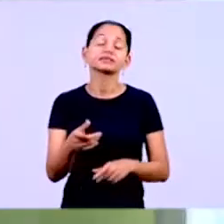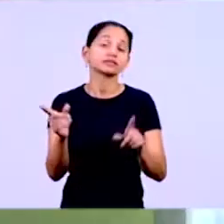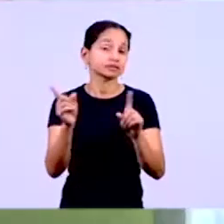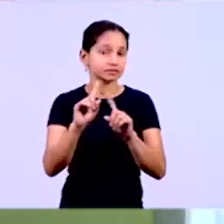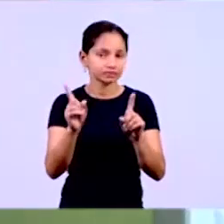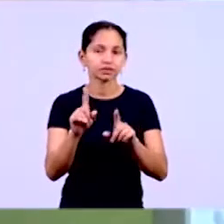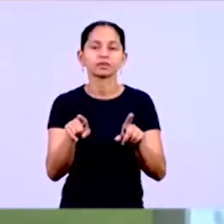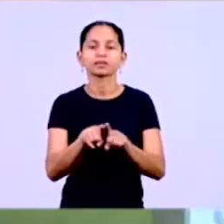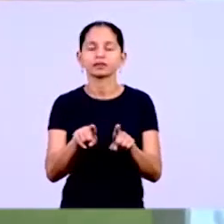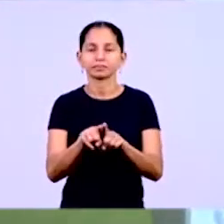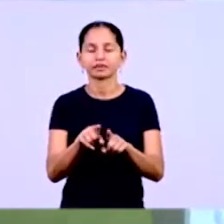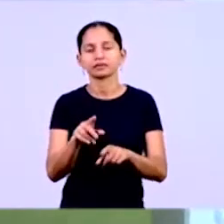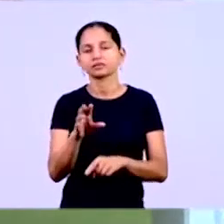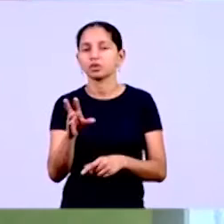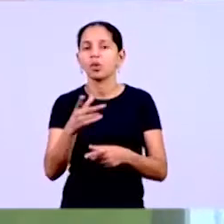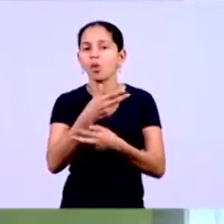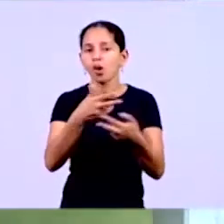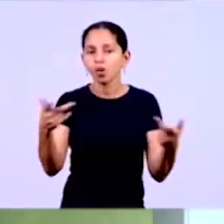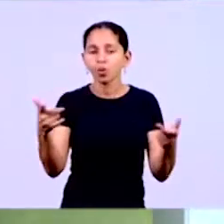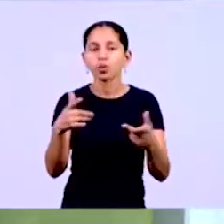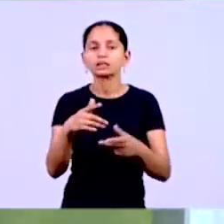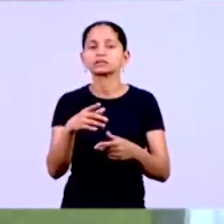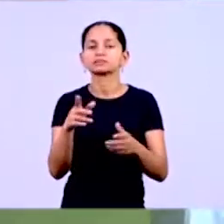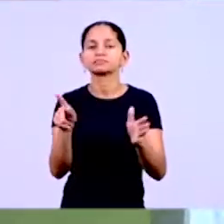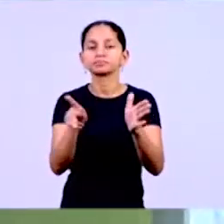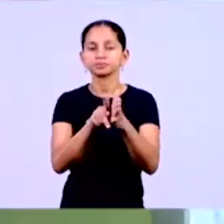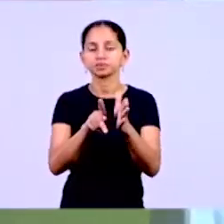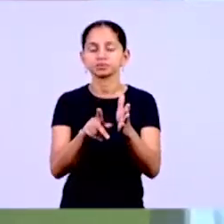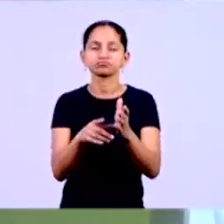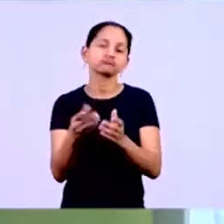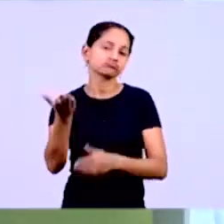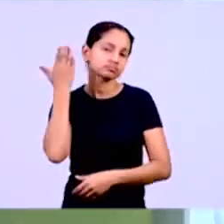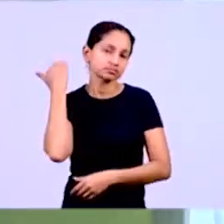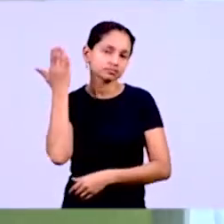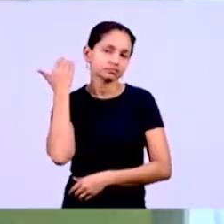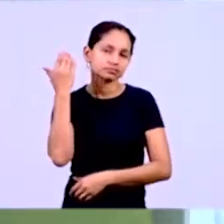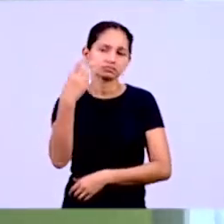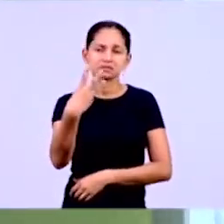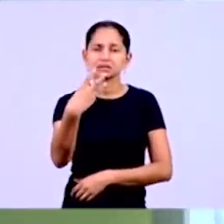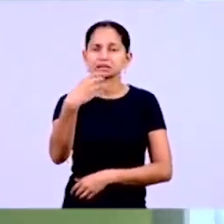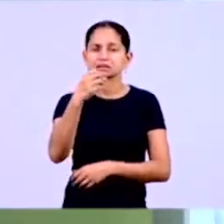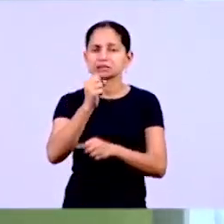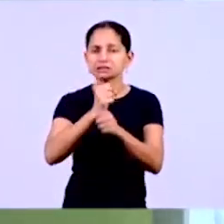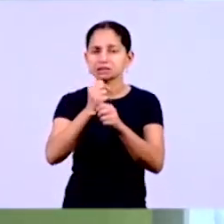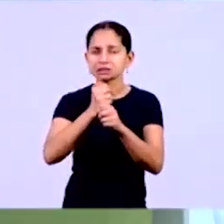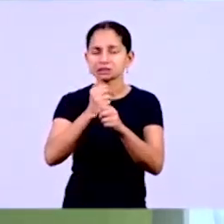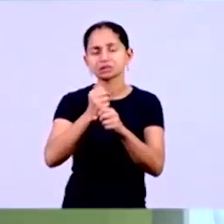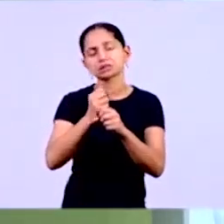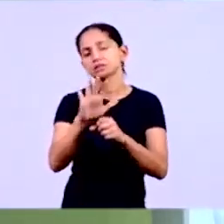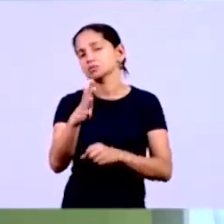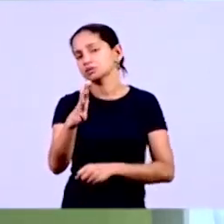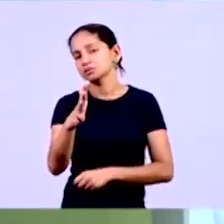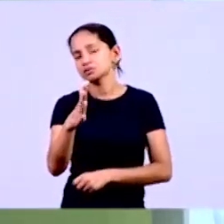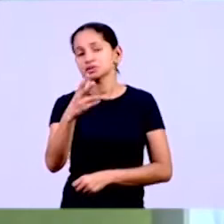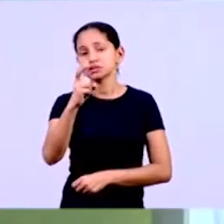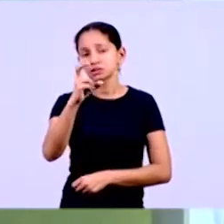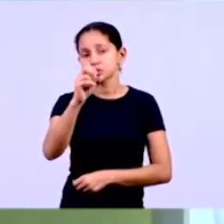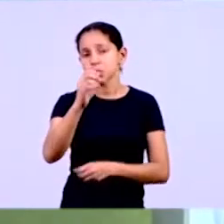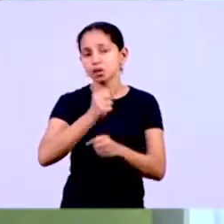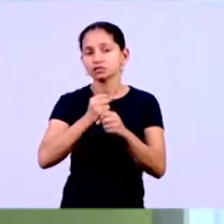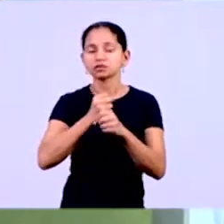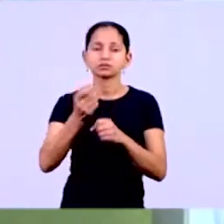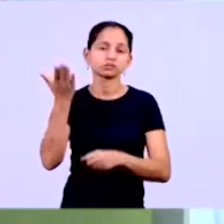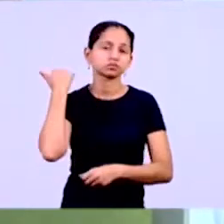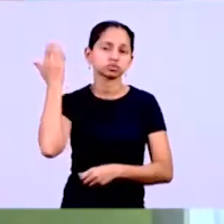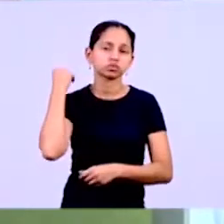no software também. Se você pegar um software de 30, 50 anos atrás e o software que nós usamos hoje, o software